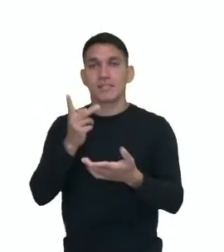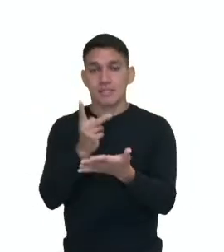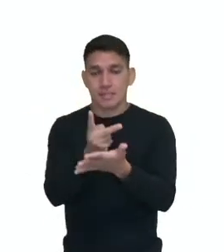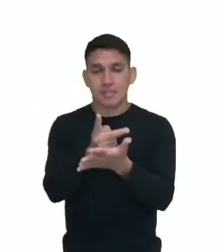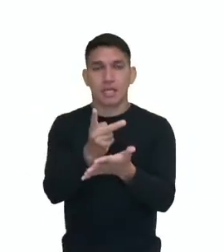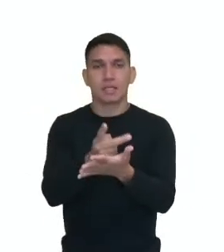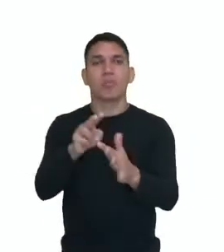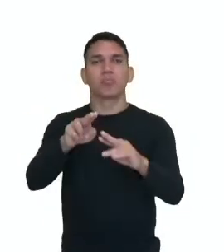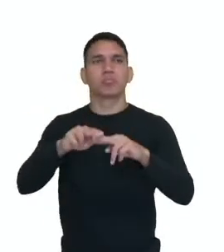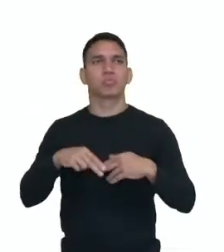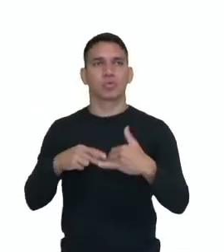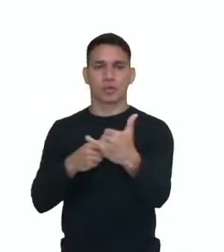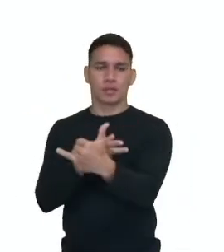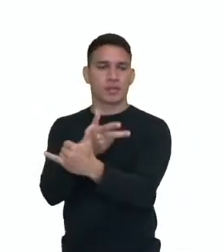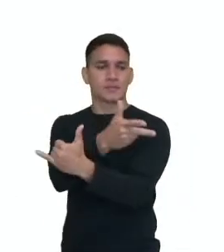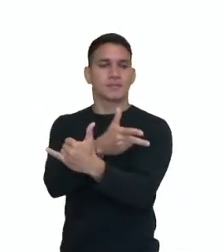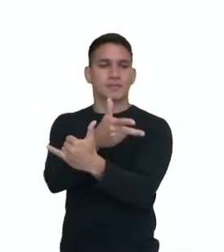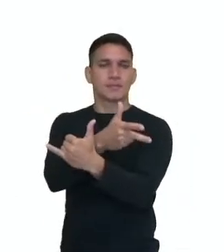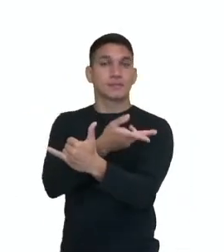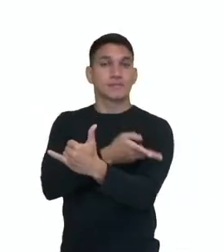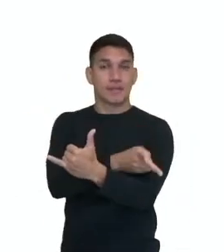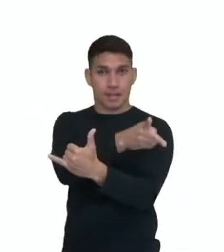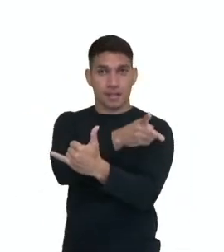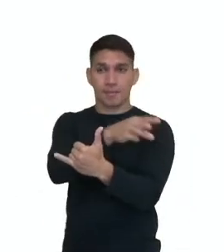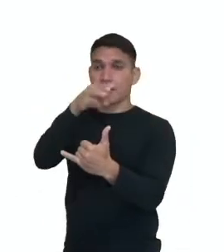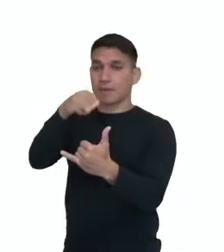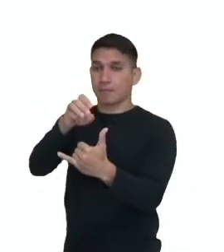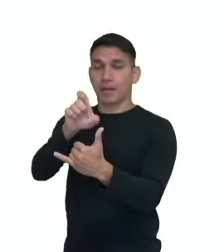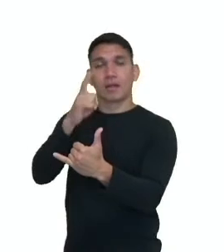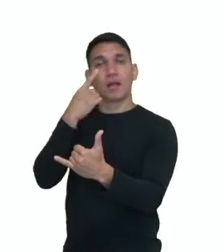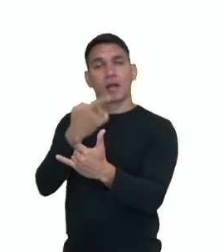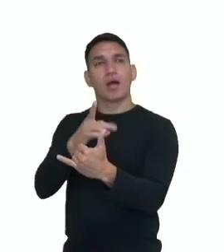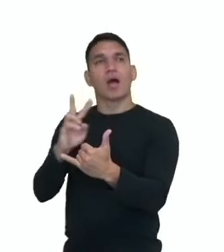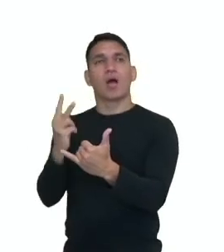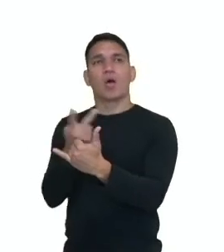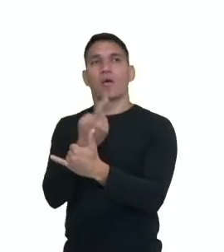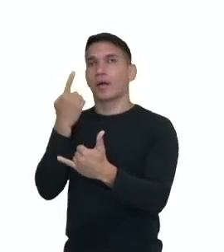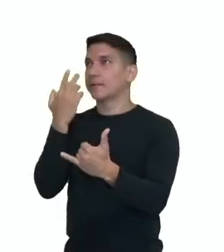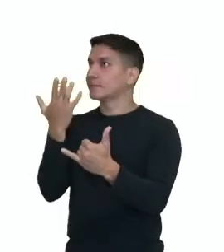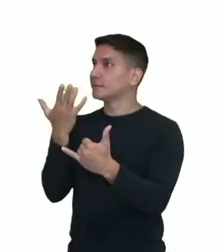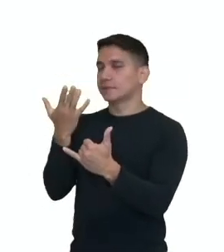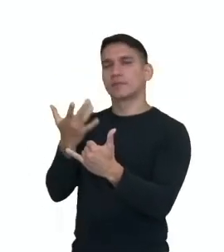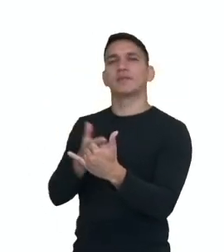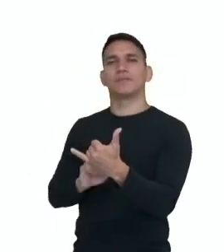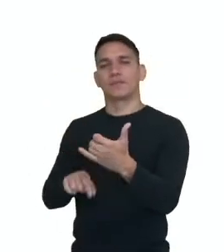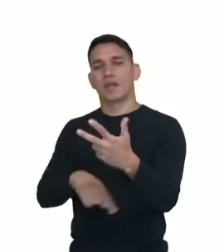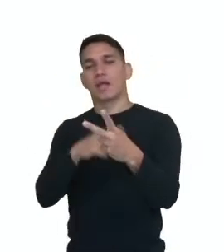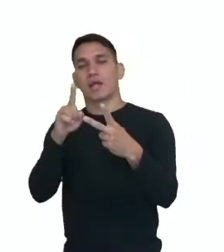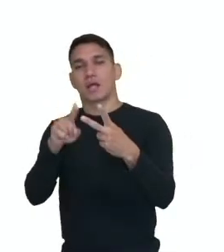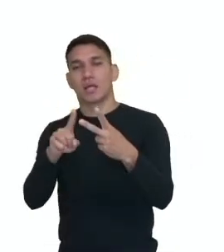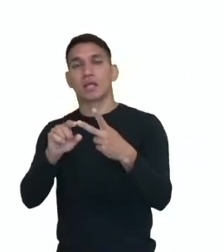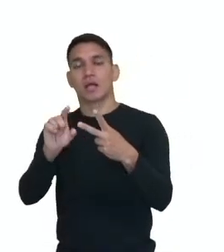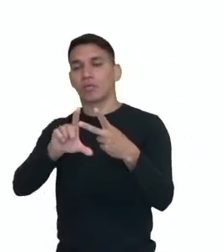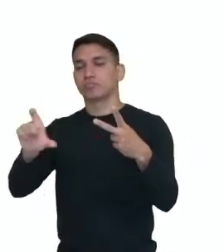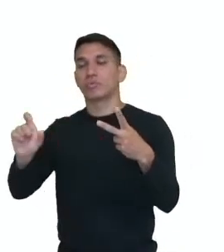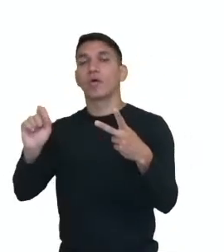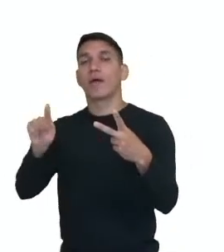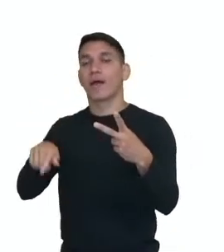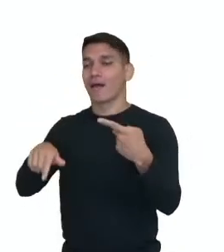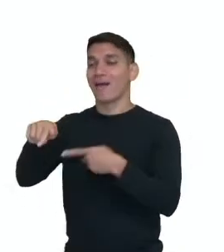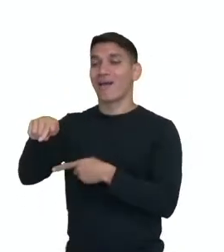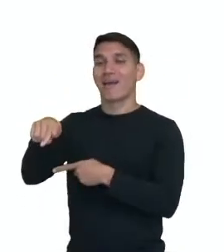pronome me estar antes do verbo encantaram. E aqui no segundo enunciado, nós temos o pronome relativo que